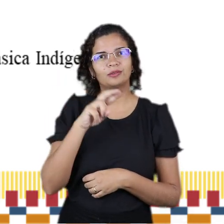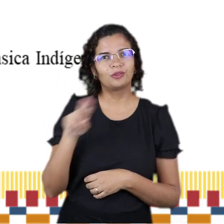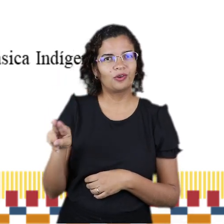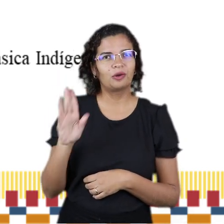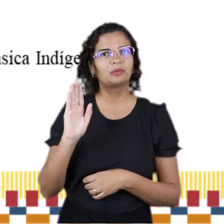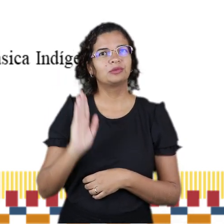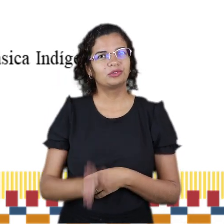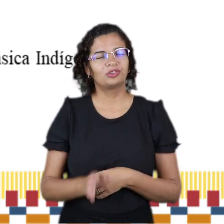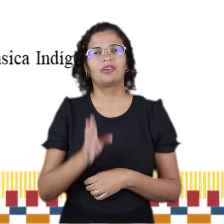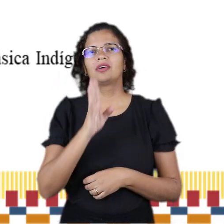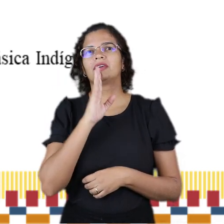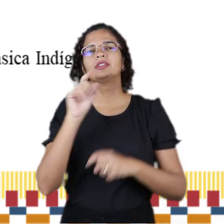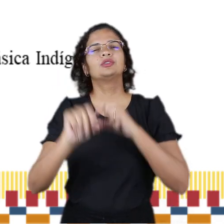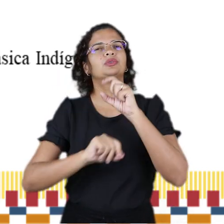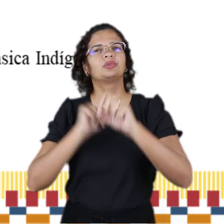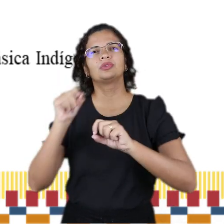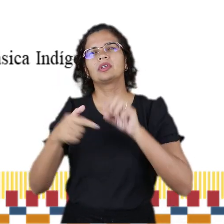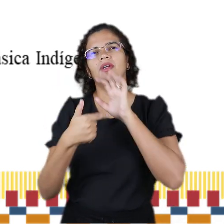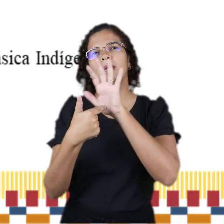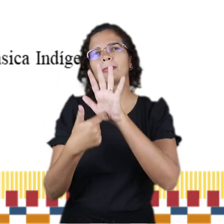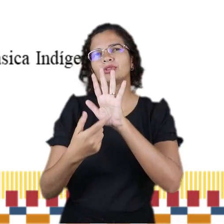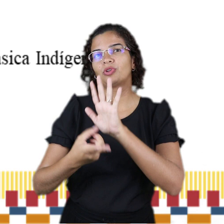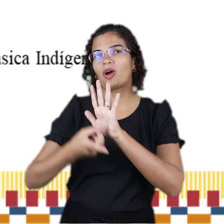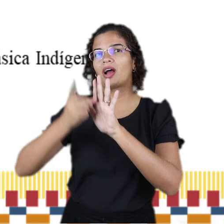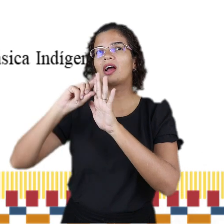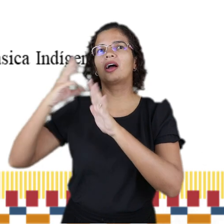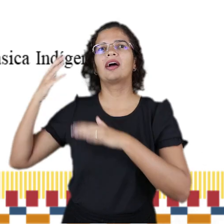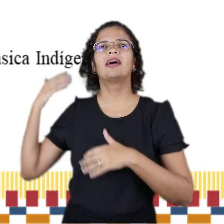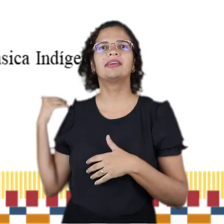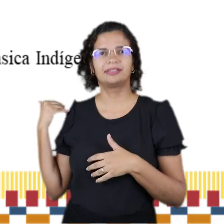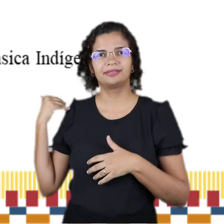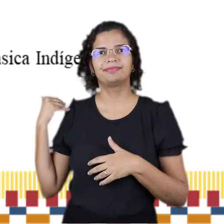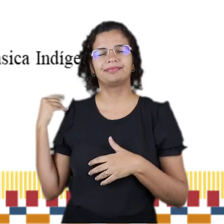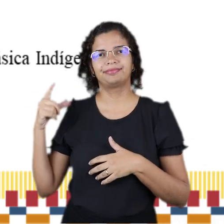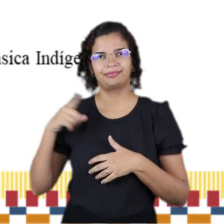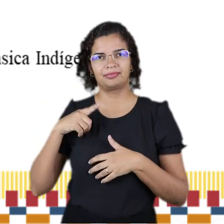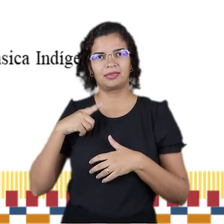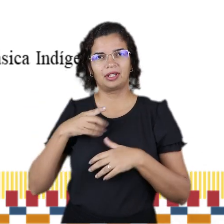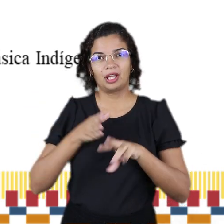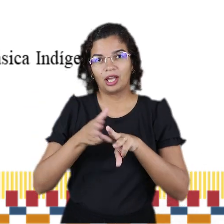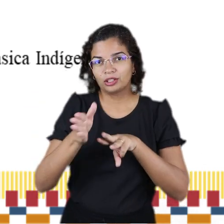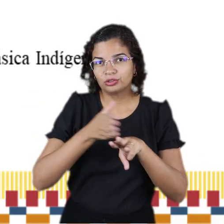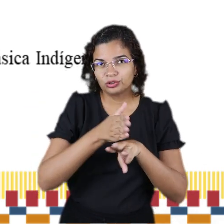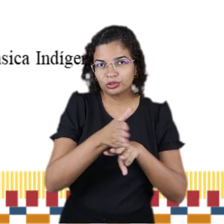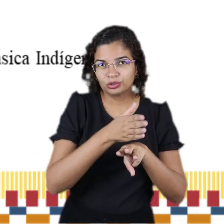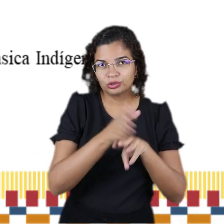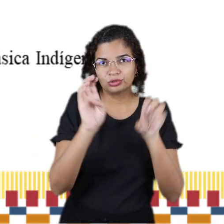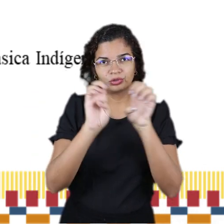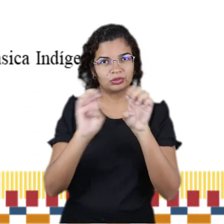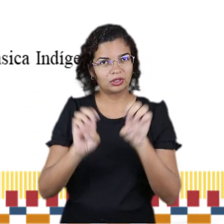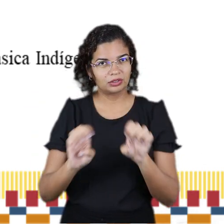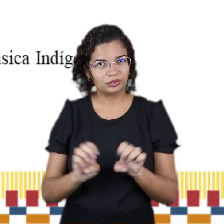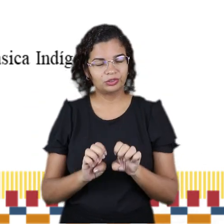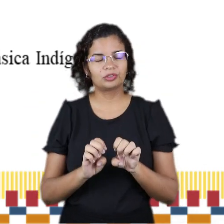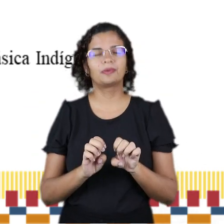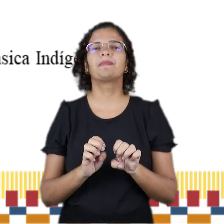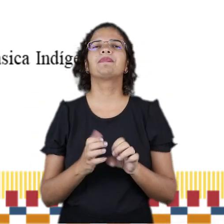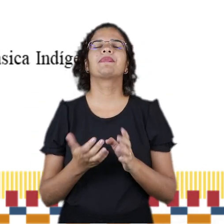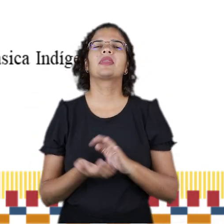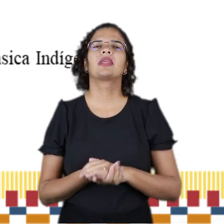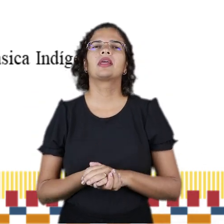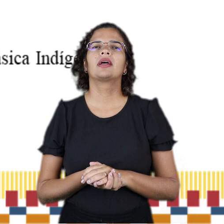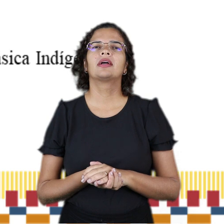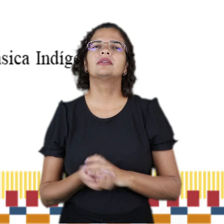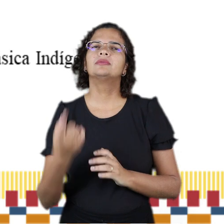jornalismo, rádio, TV, relações públicas. Os cursos de licenciatura, como pedagogia, pedagogia da